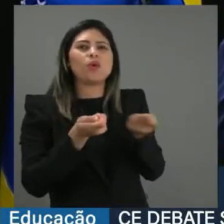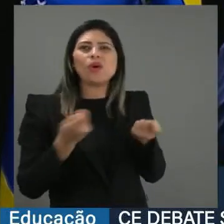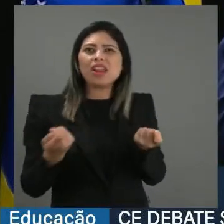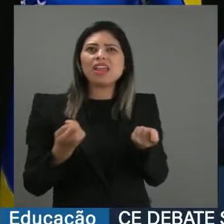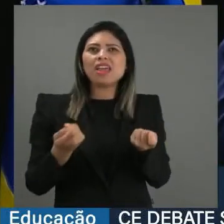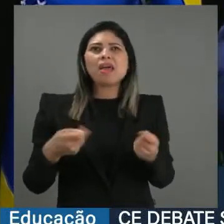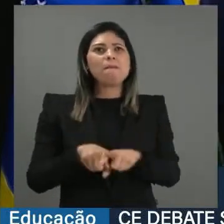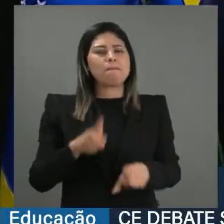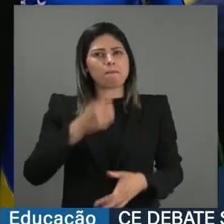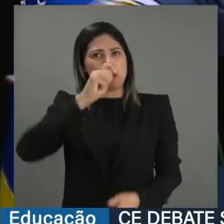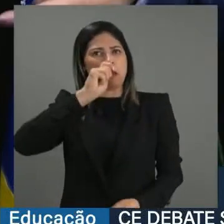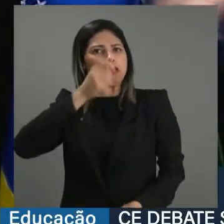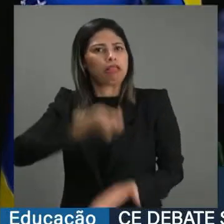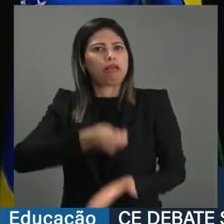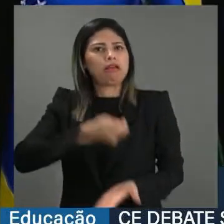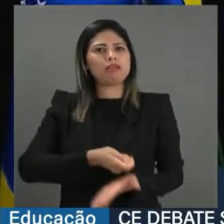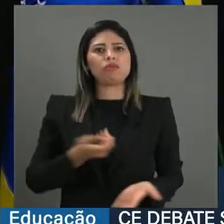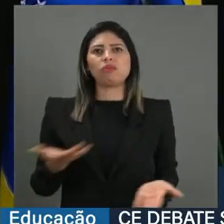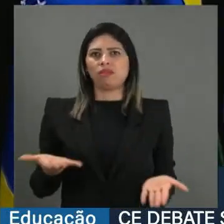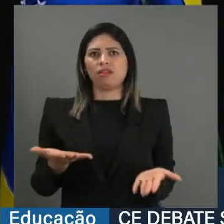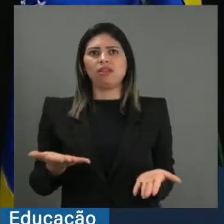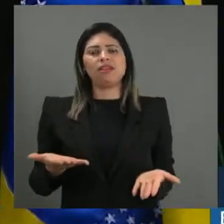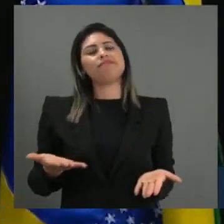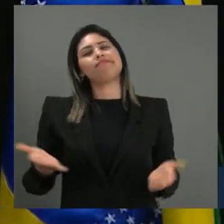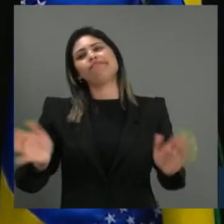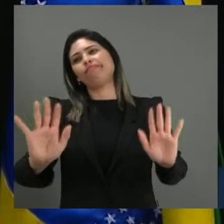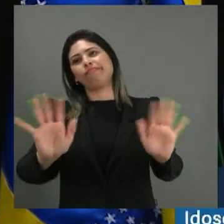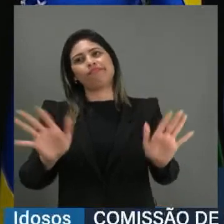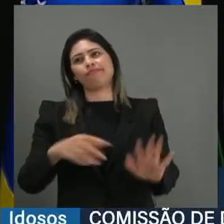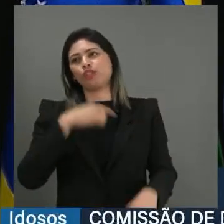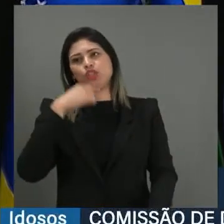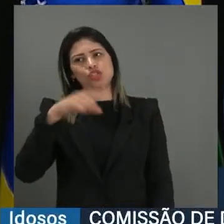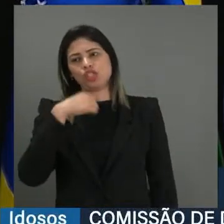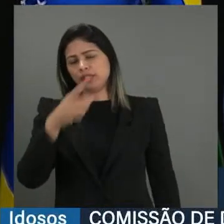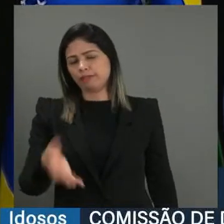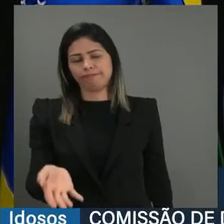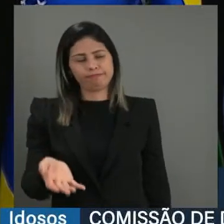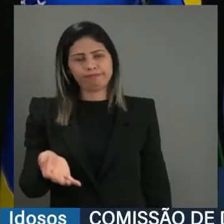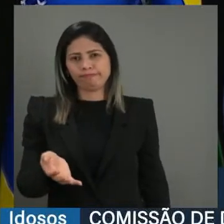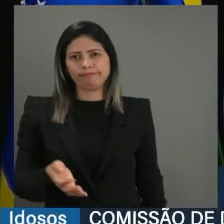dá. Uma hora a casa vai cair.